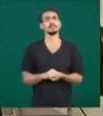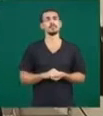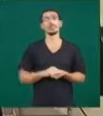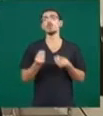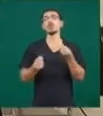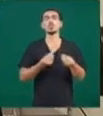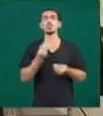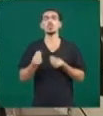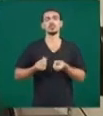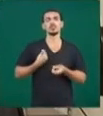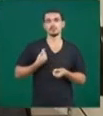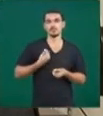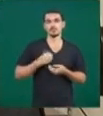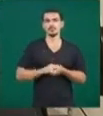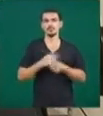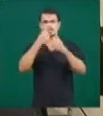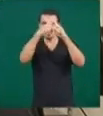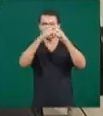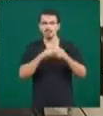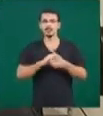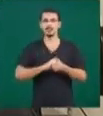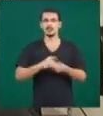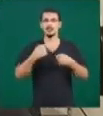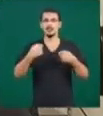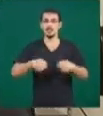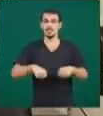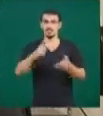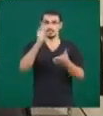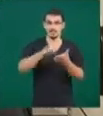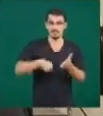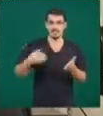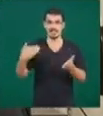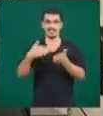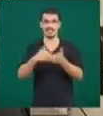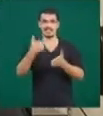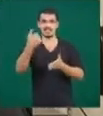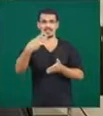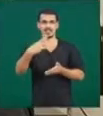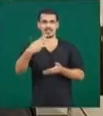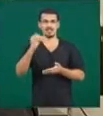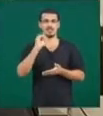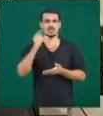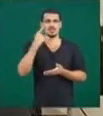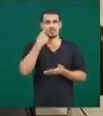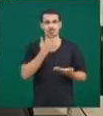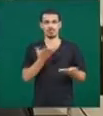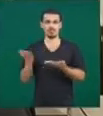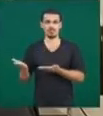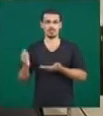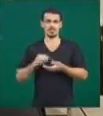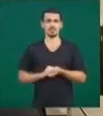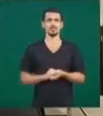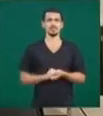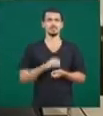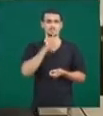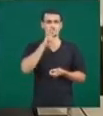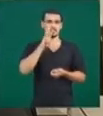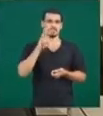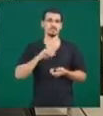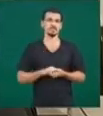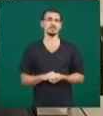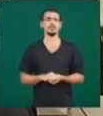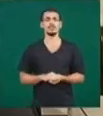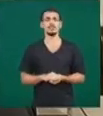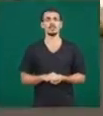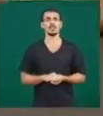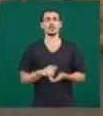da competição? Ele precisa fazer a inscrição agora até dia 13, né, pelo nosso site, e sendo feita a inscrição, ele